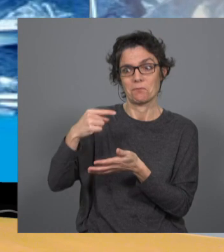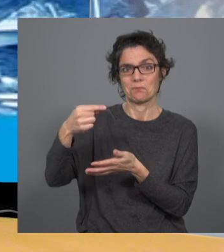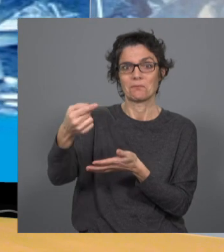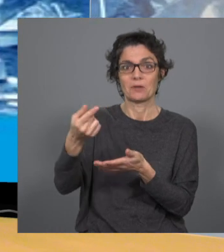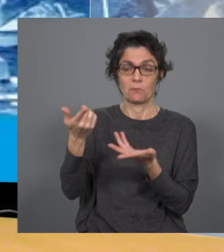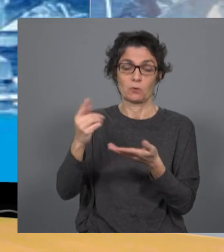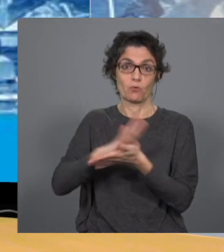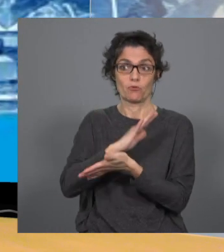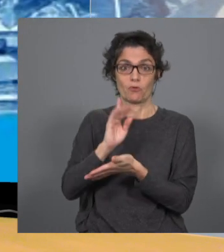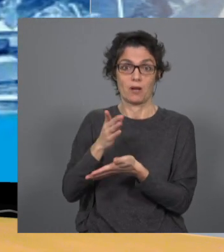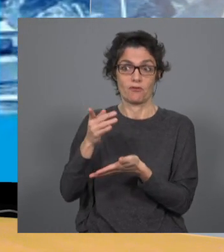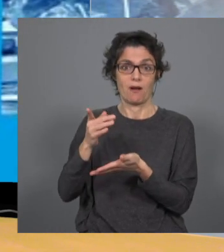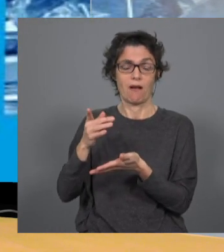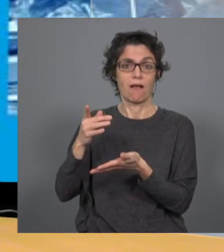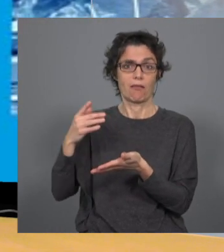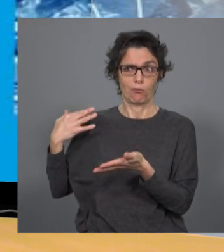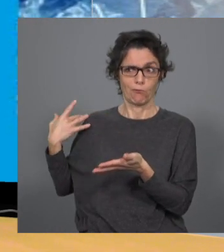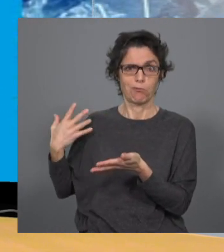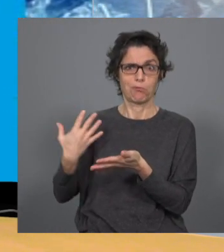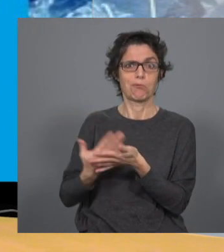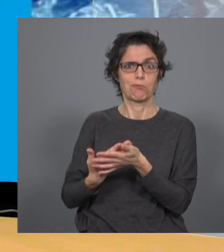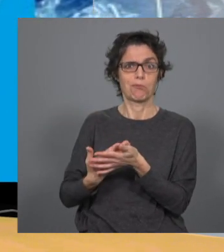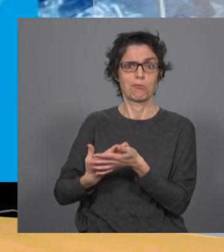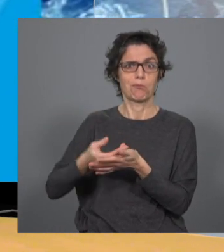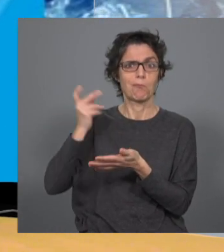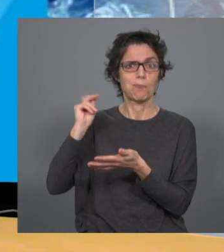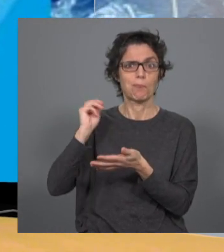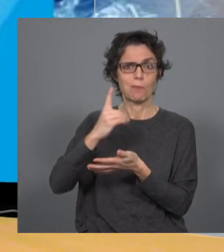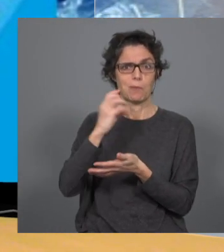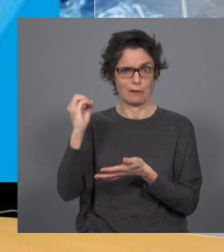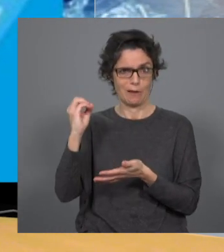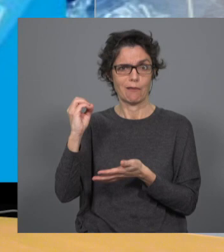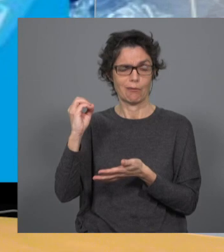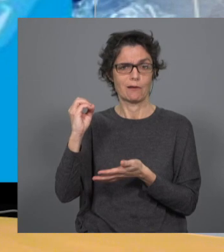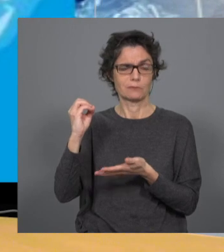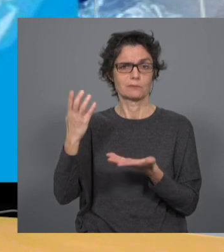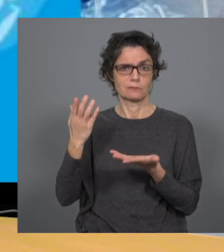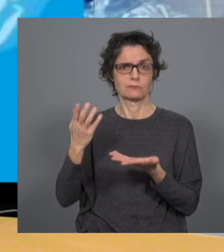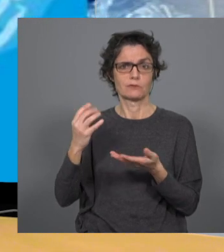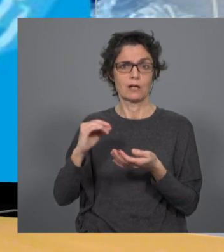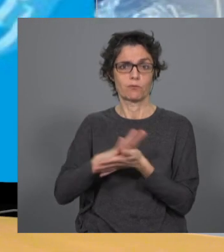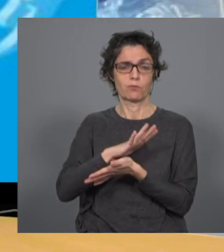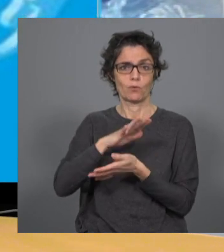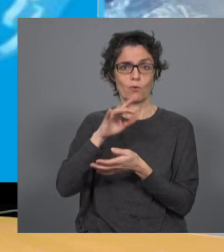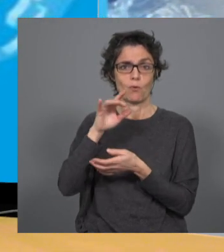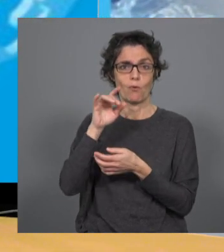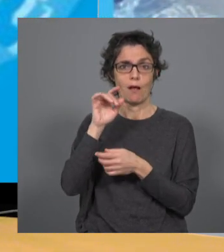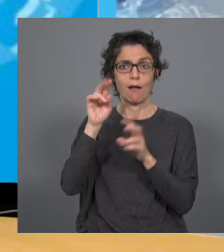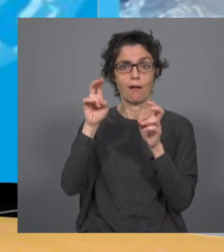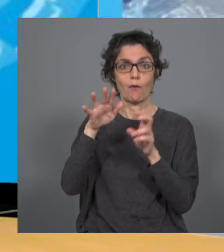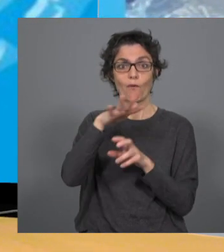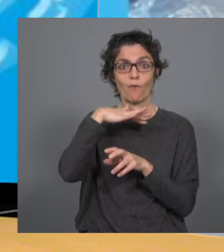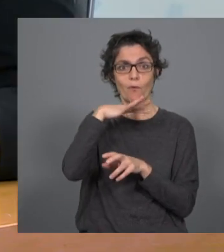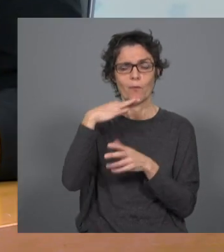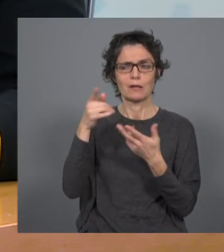jornal já com um percurso invejável de 60 anos, que é o Jornal A Família. Desde logo, o que é que define este Instituto